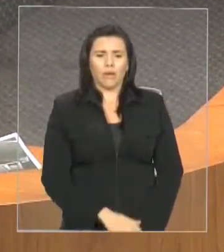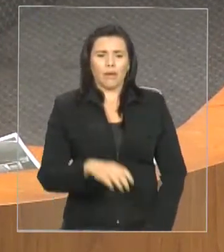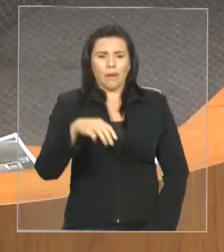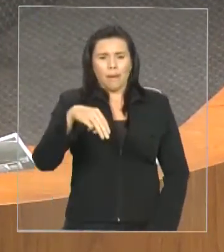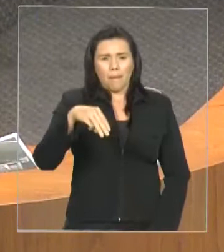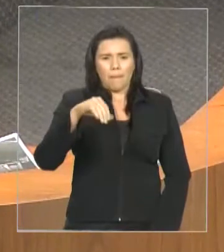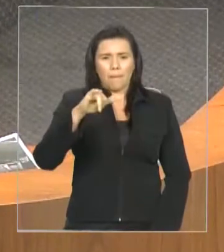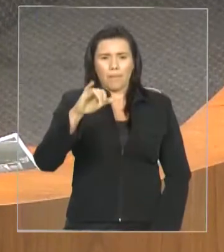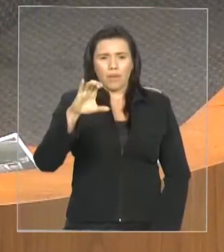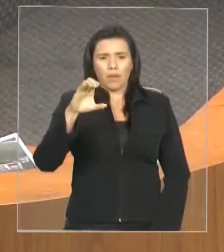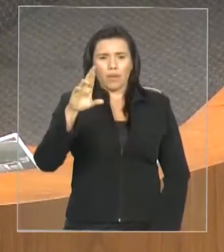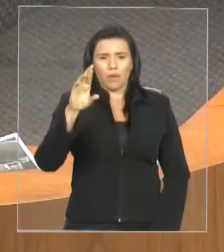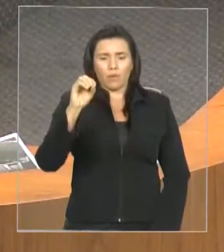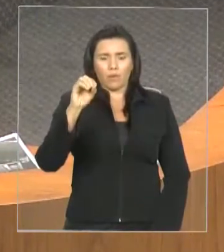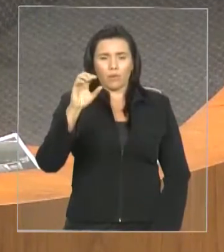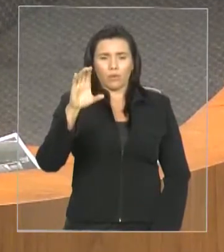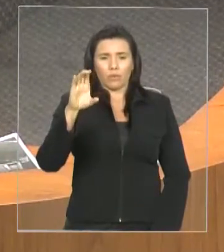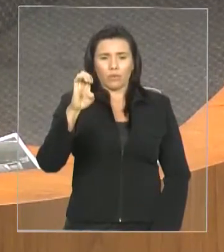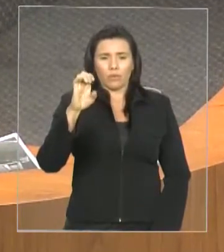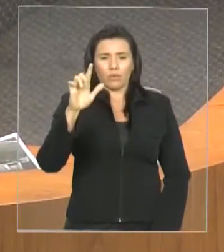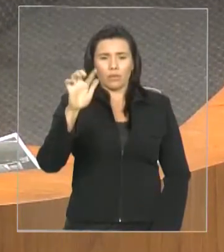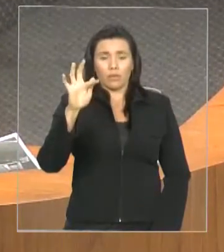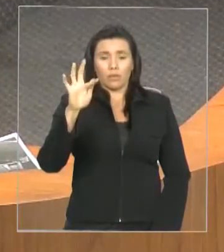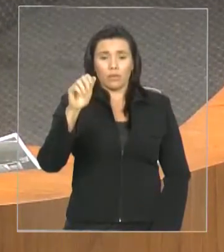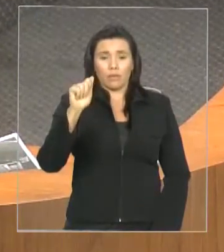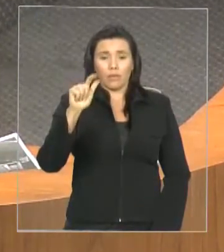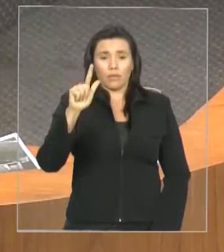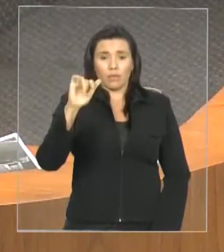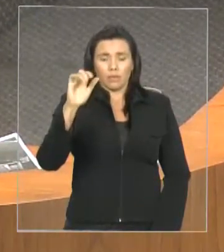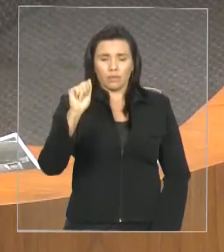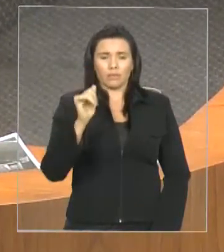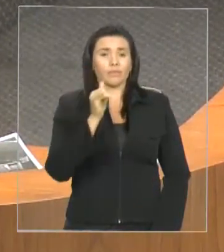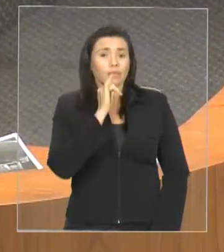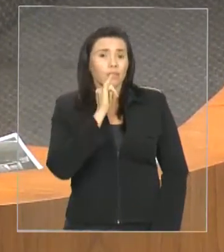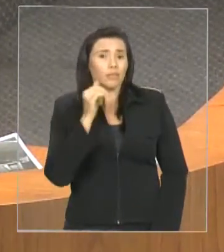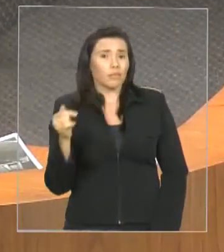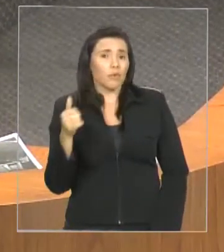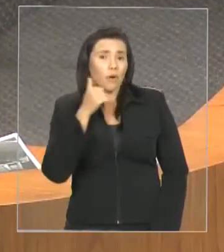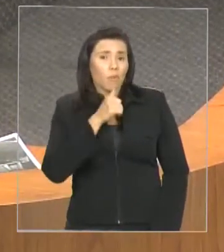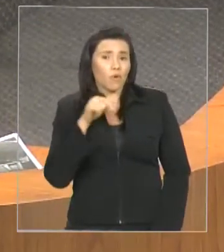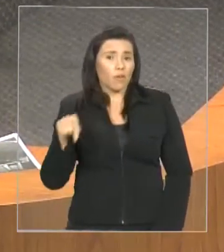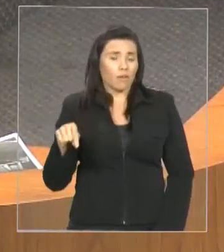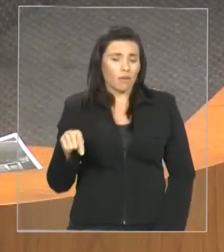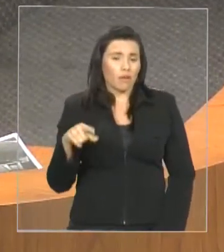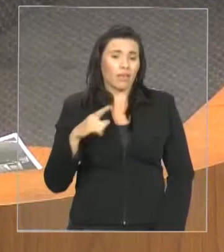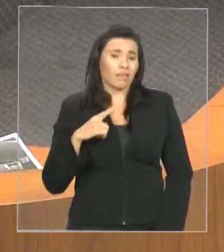tem 8 filhos na cidade de Santa Helena, que tem uma filha